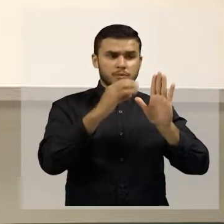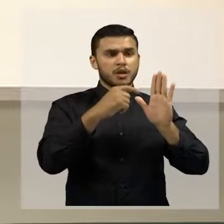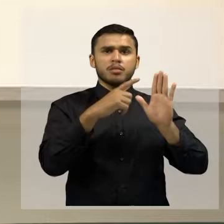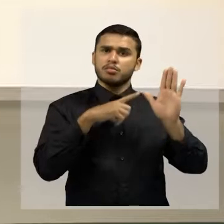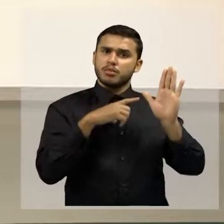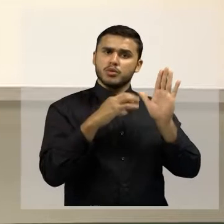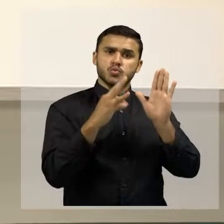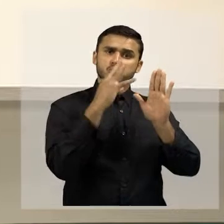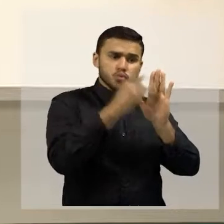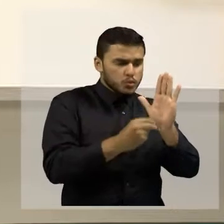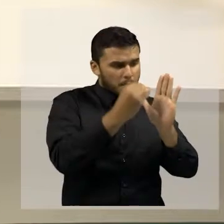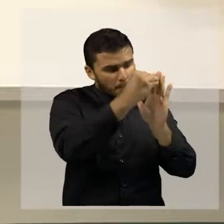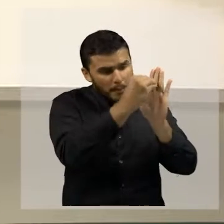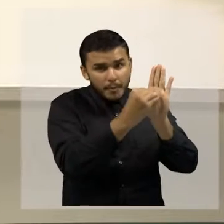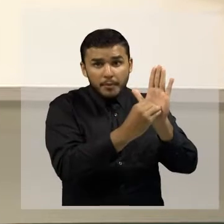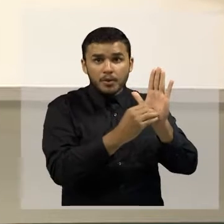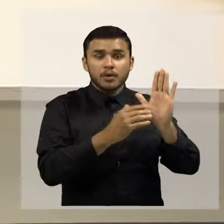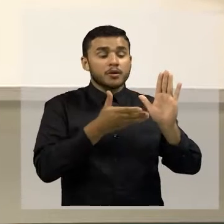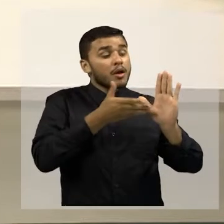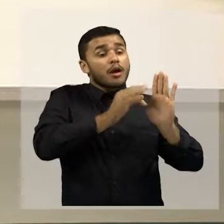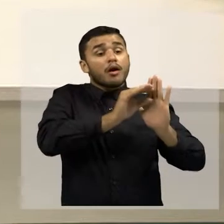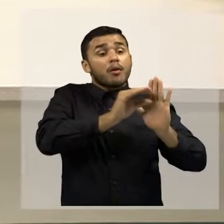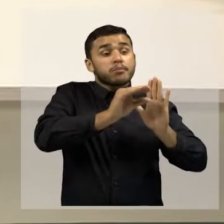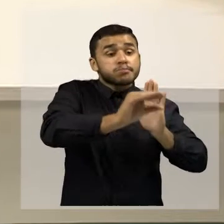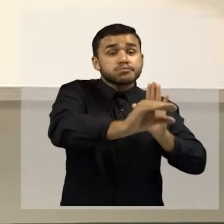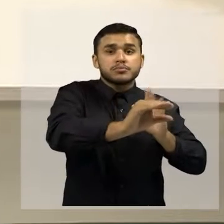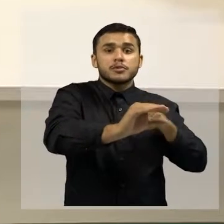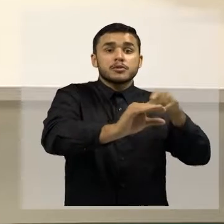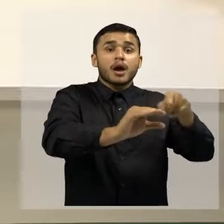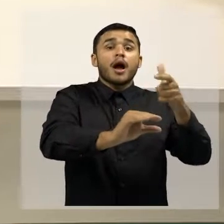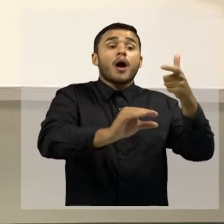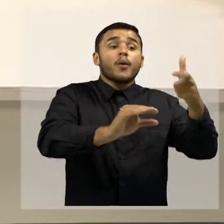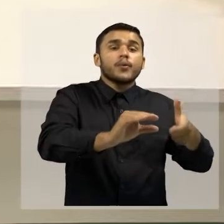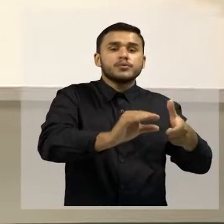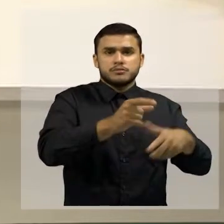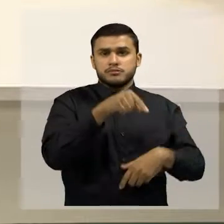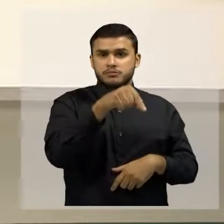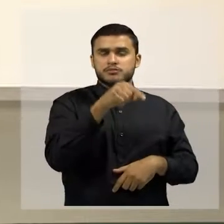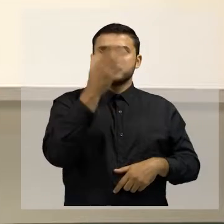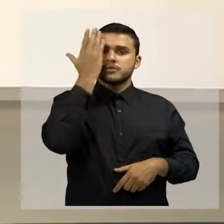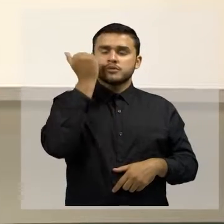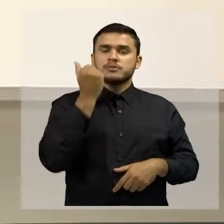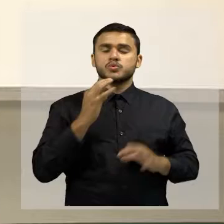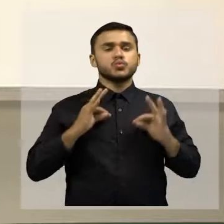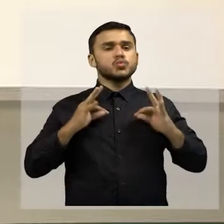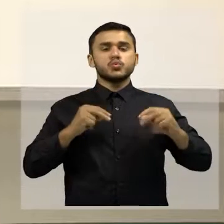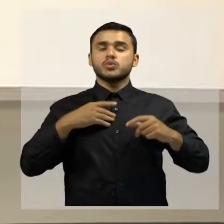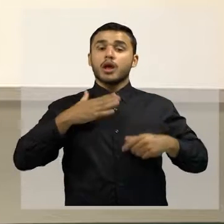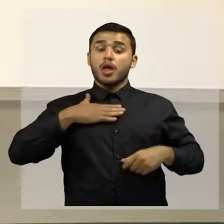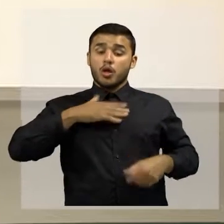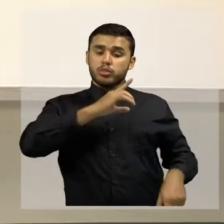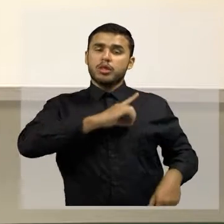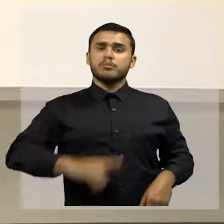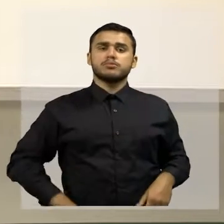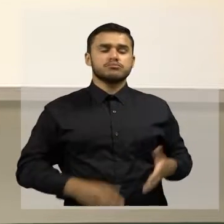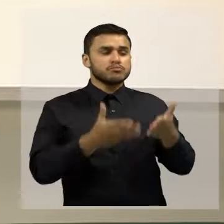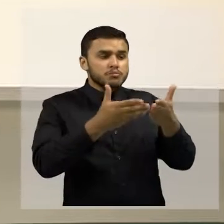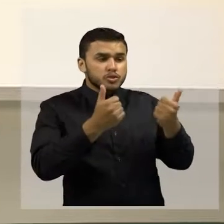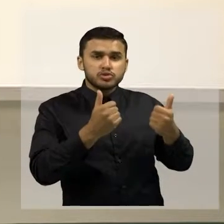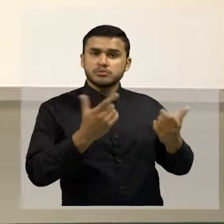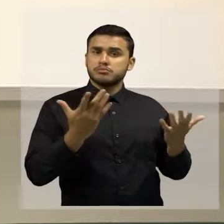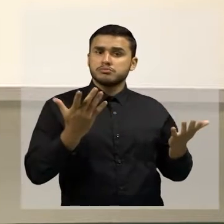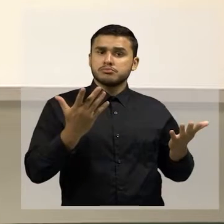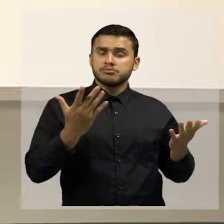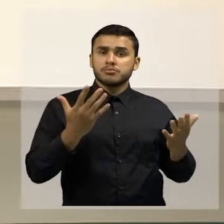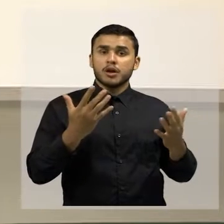identidade para qual setor serão aplicados os recursos que os parlamentares solicitam dentro do orçamento do